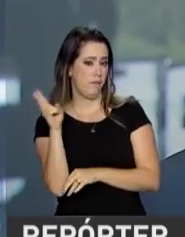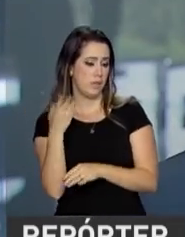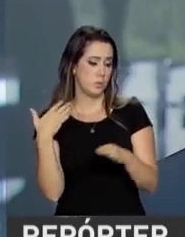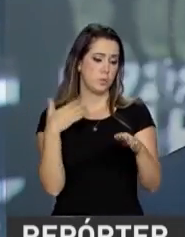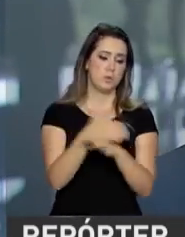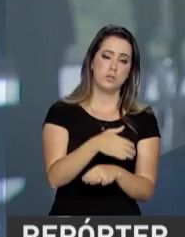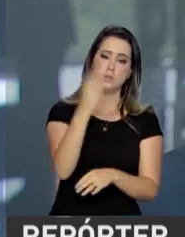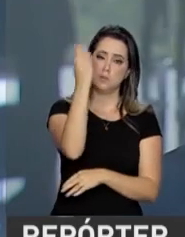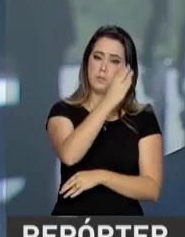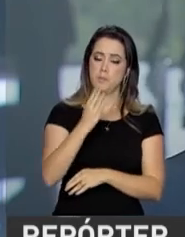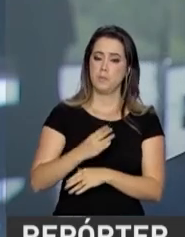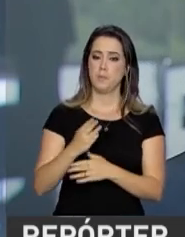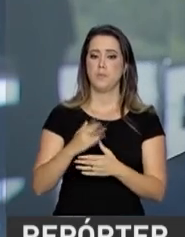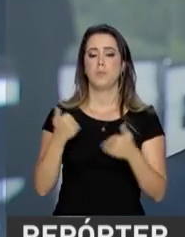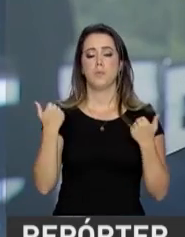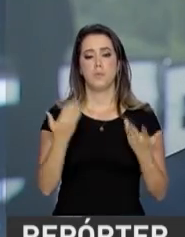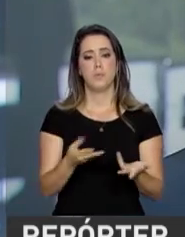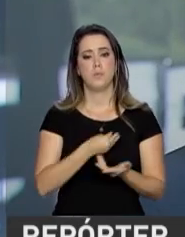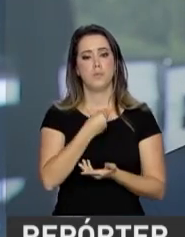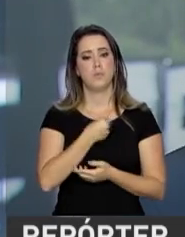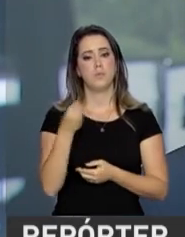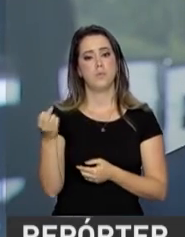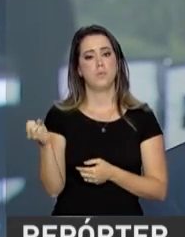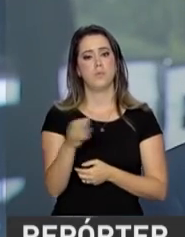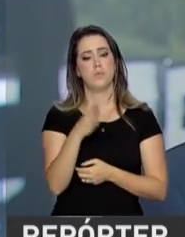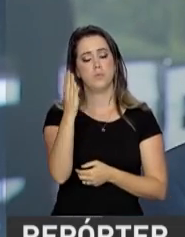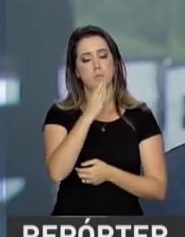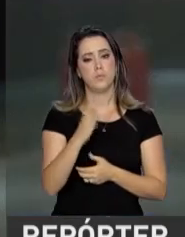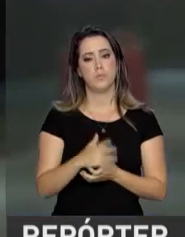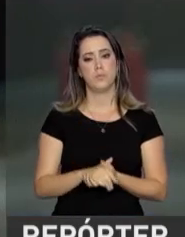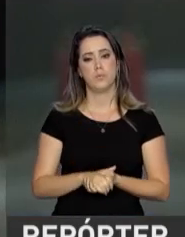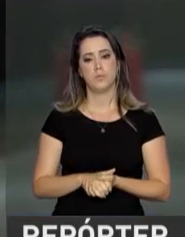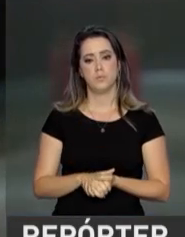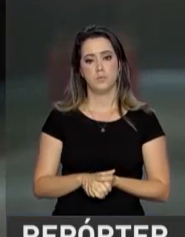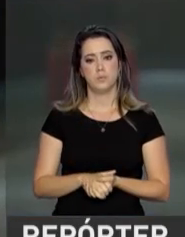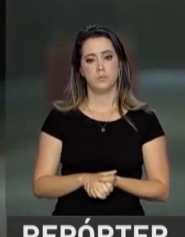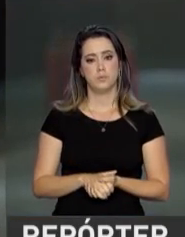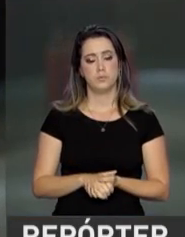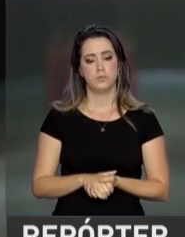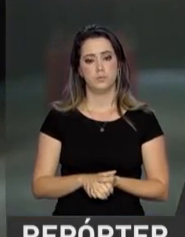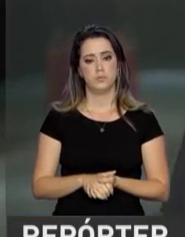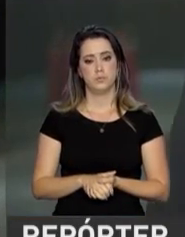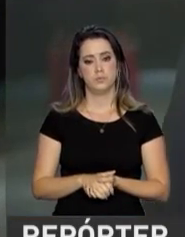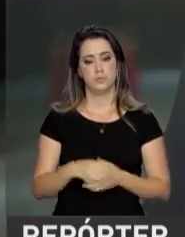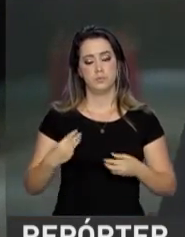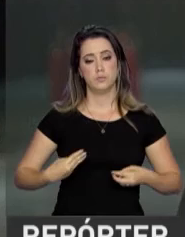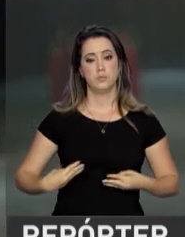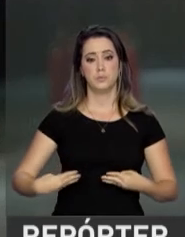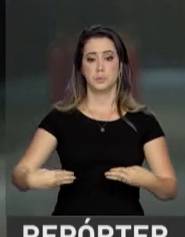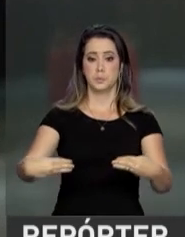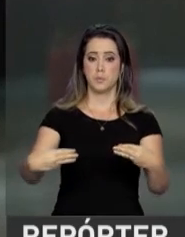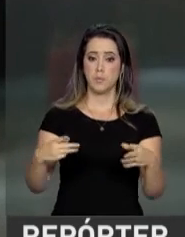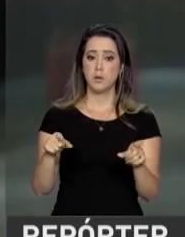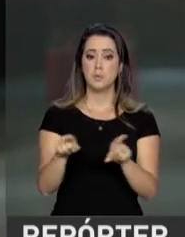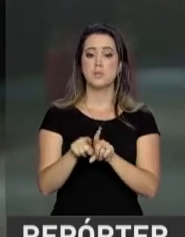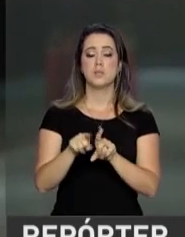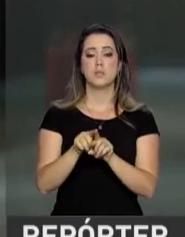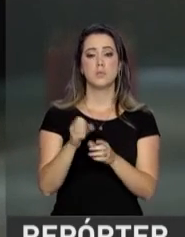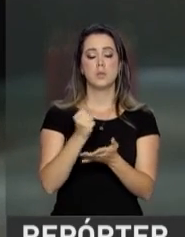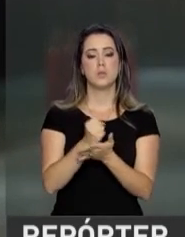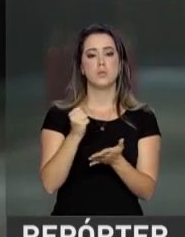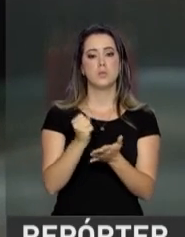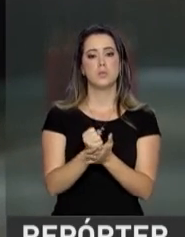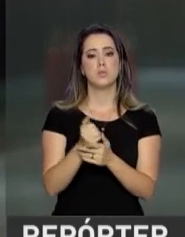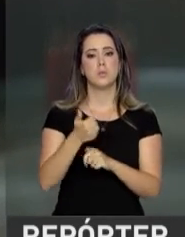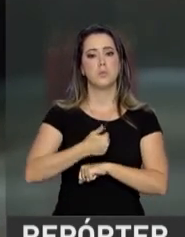ea incorporação à vida nacional a vida do brasil o ministério também deve contratar a e